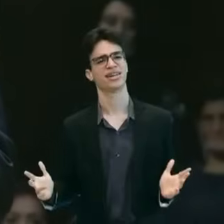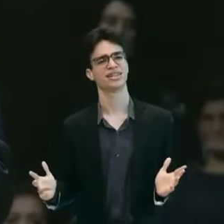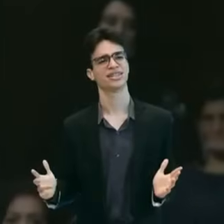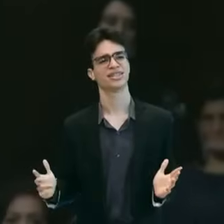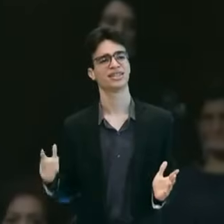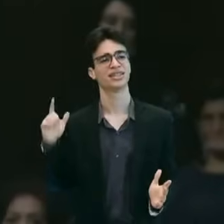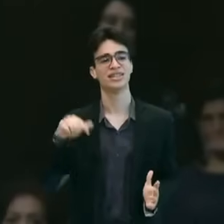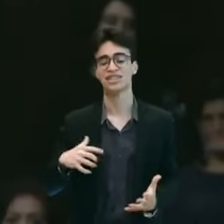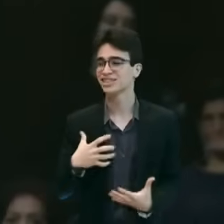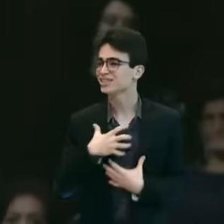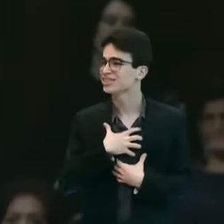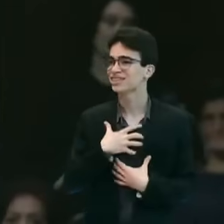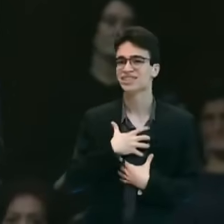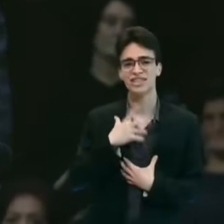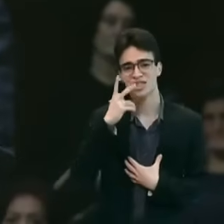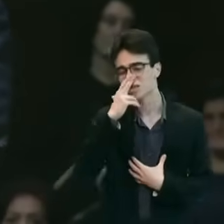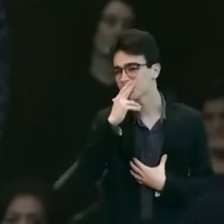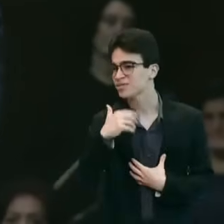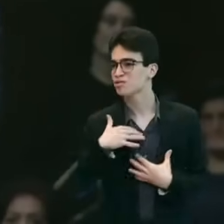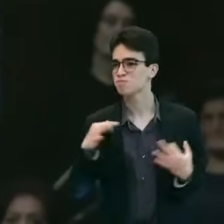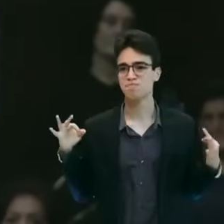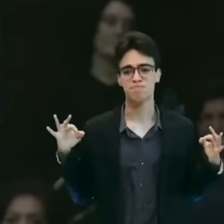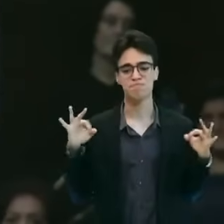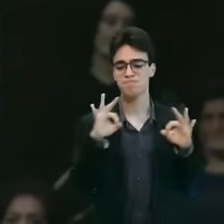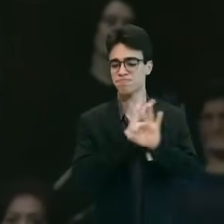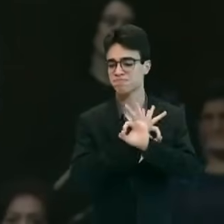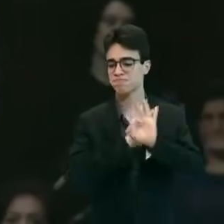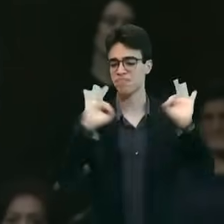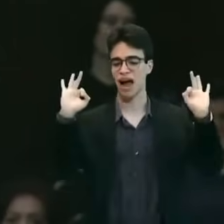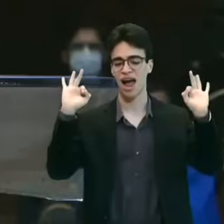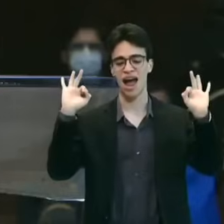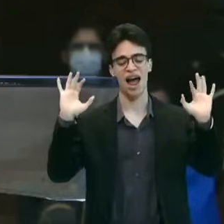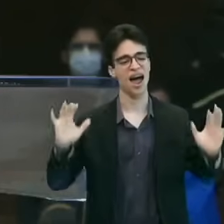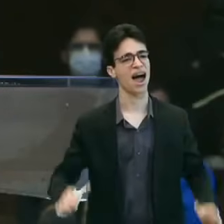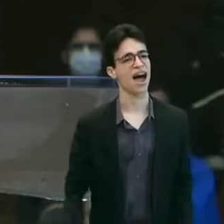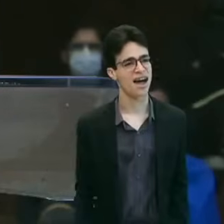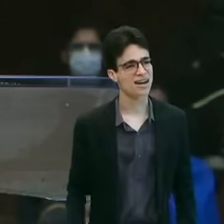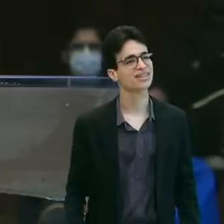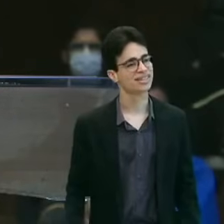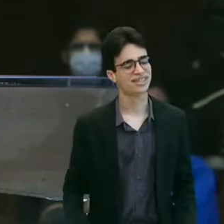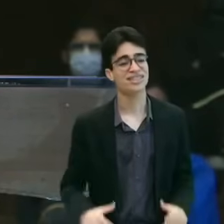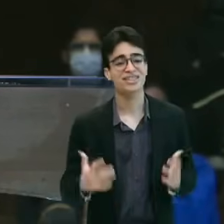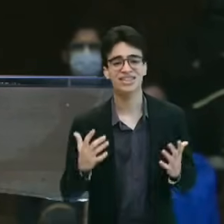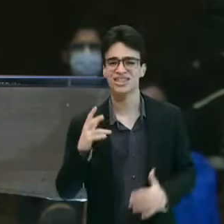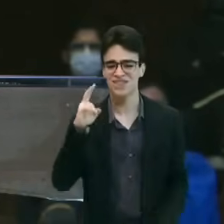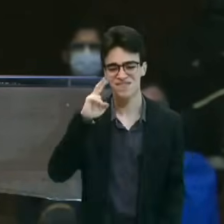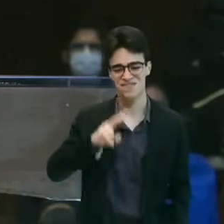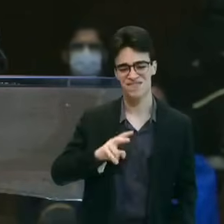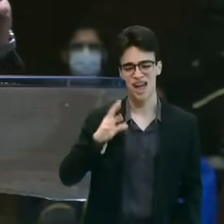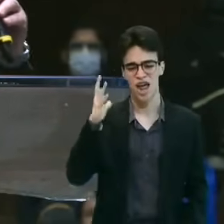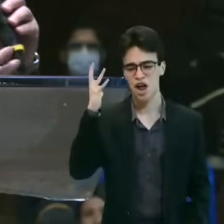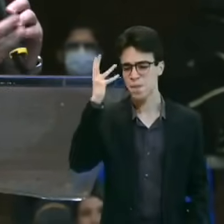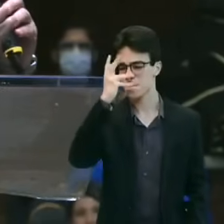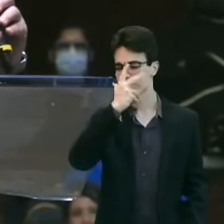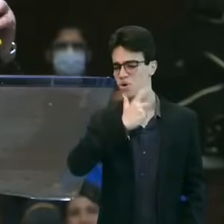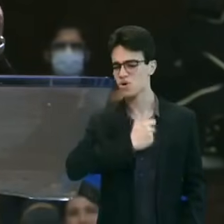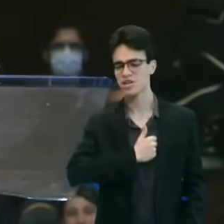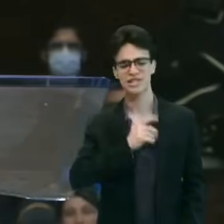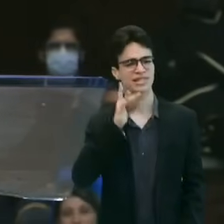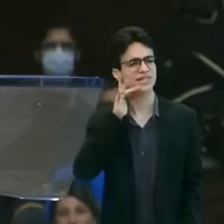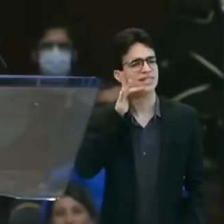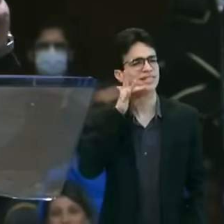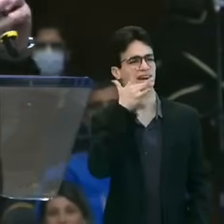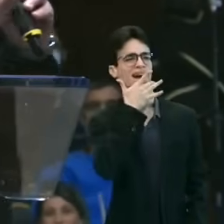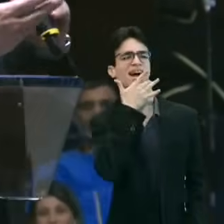representou o sentimento de realização desse casal. É tão bonito, né? Tão gostoso